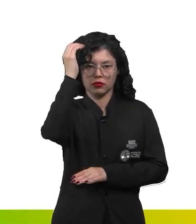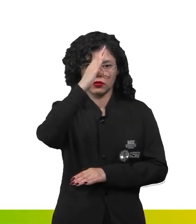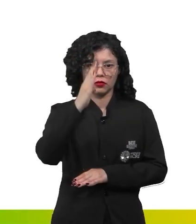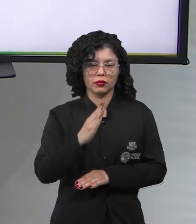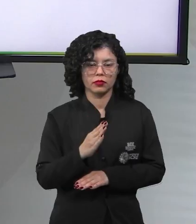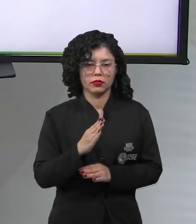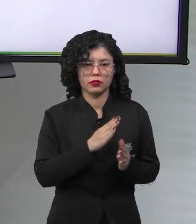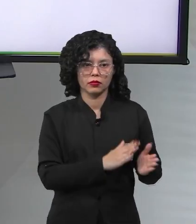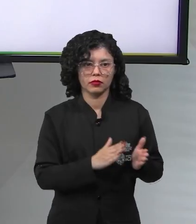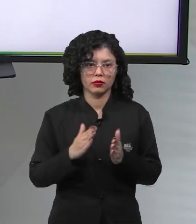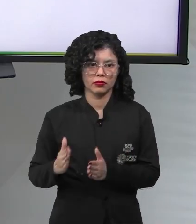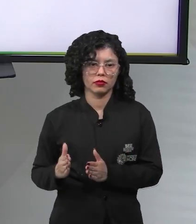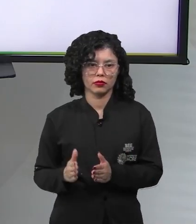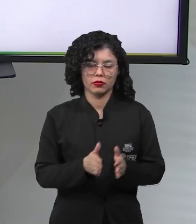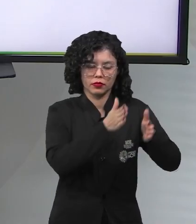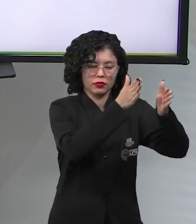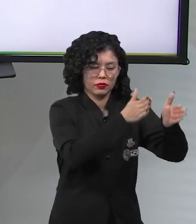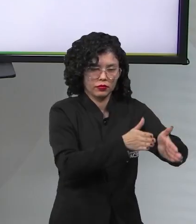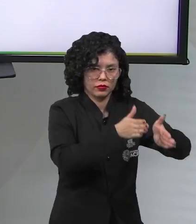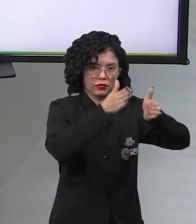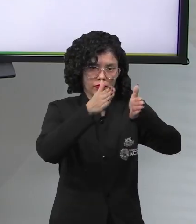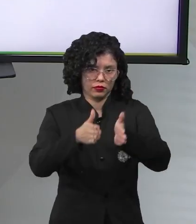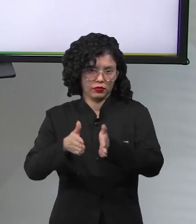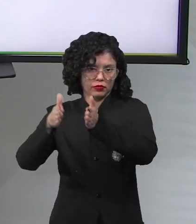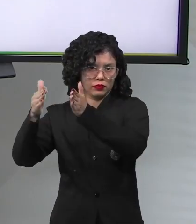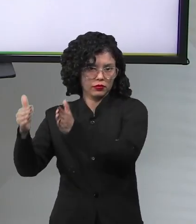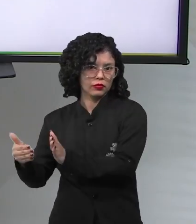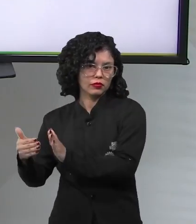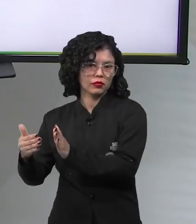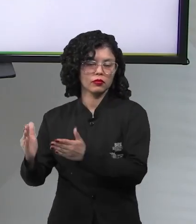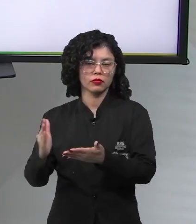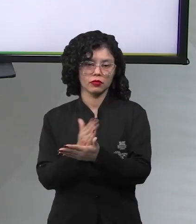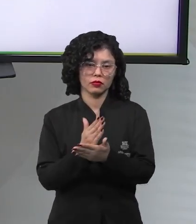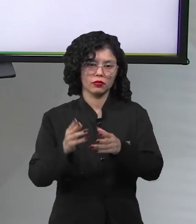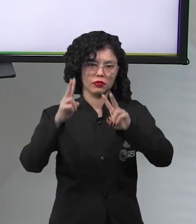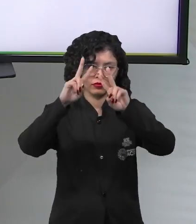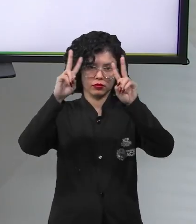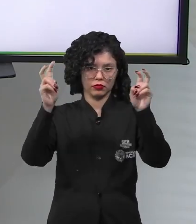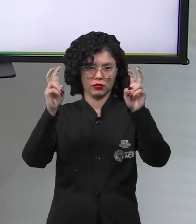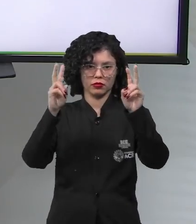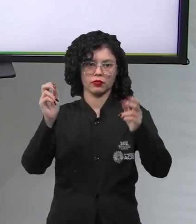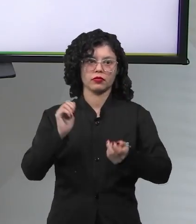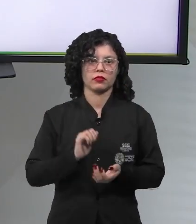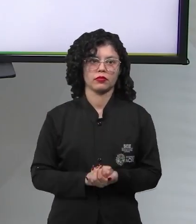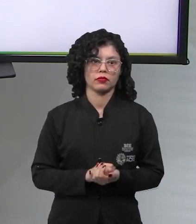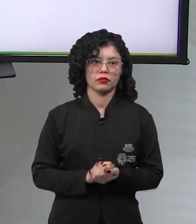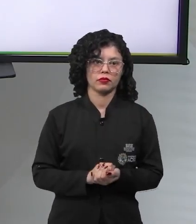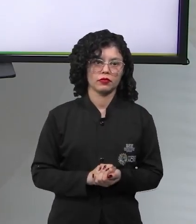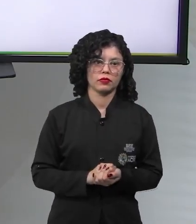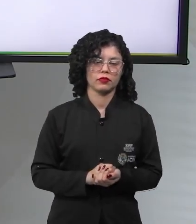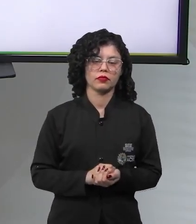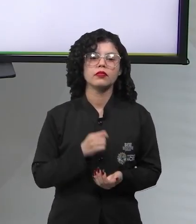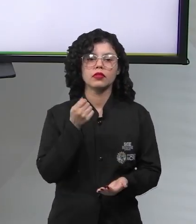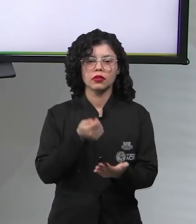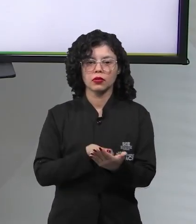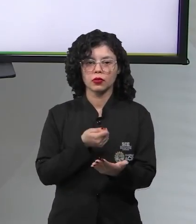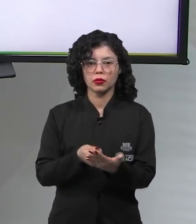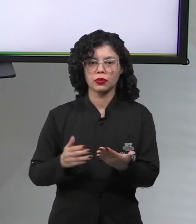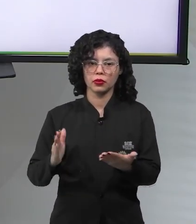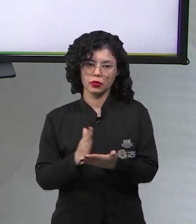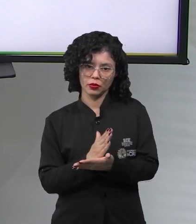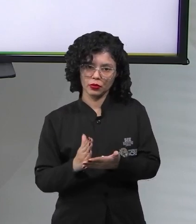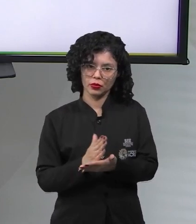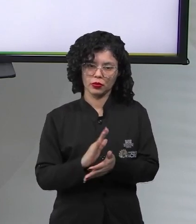ela passou por períodos. Algumas temáticas, obviamente, elas foram muito pertinentes em